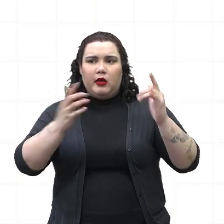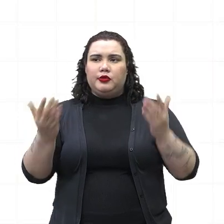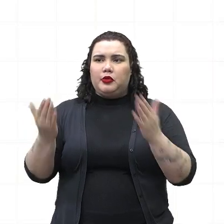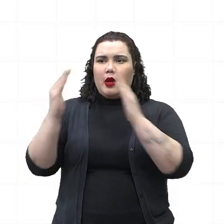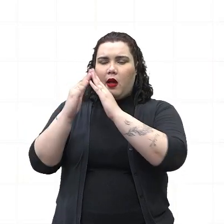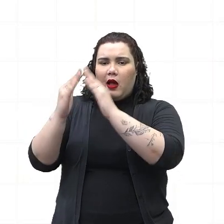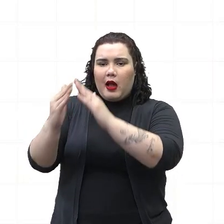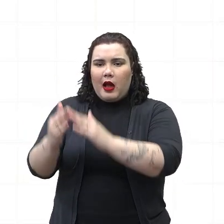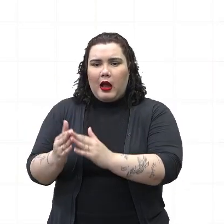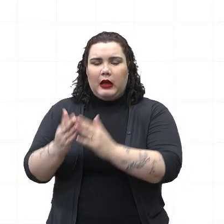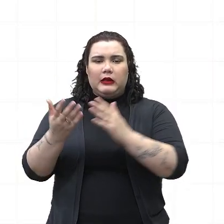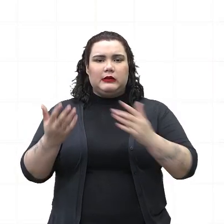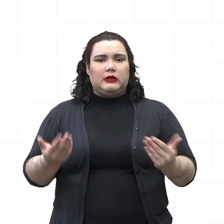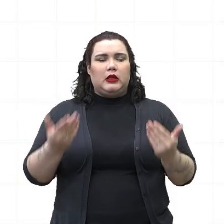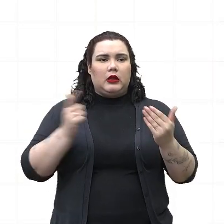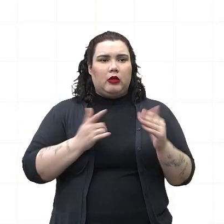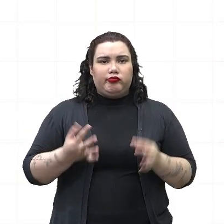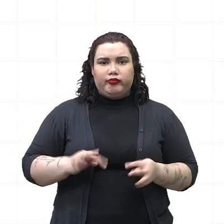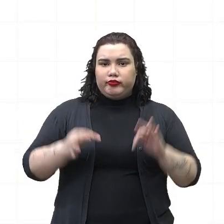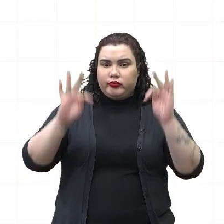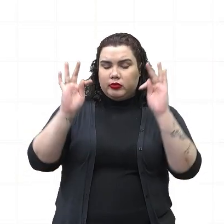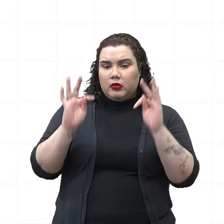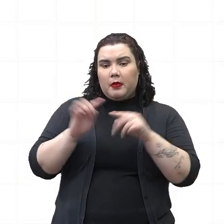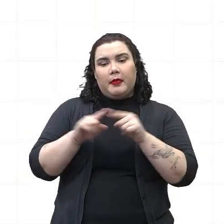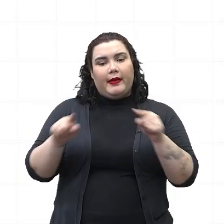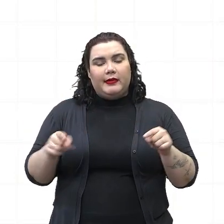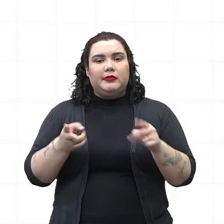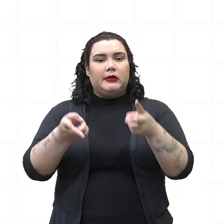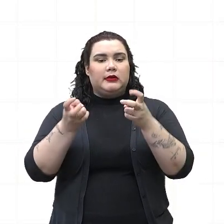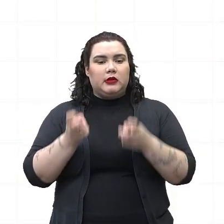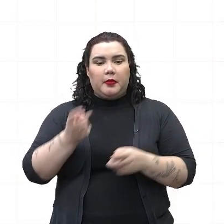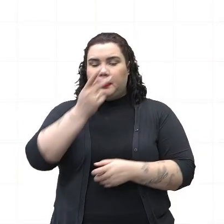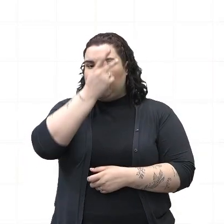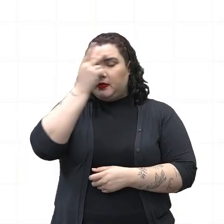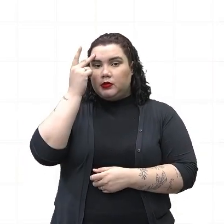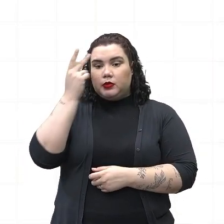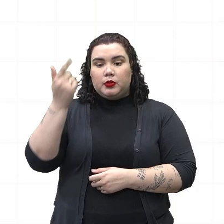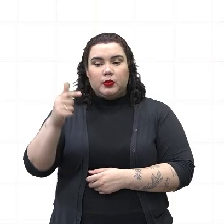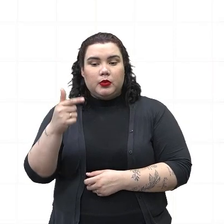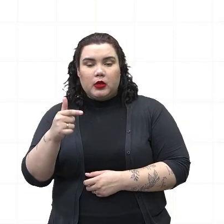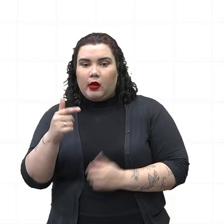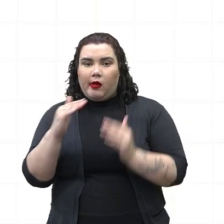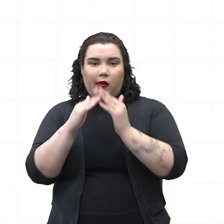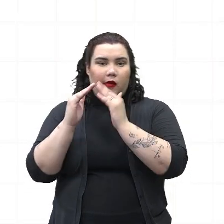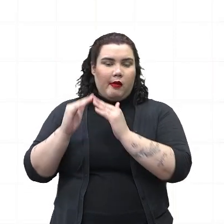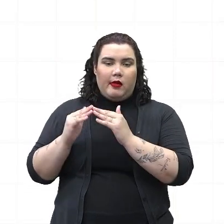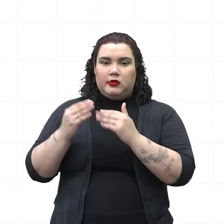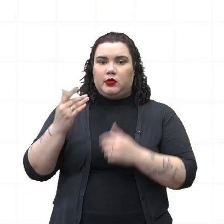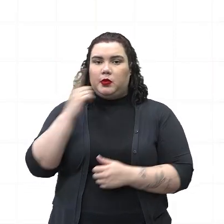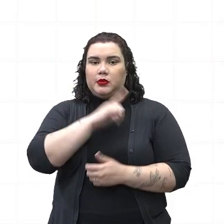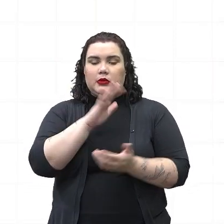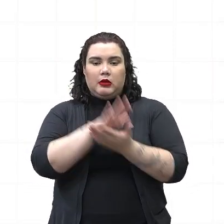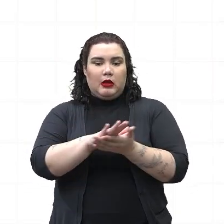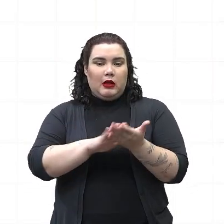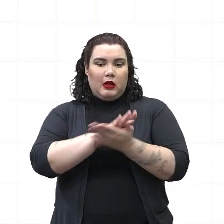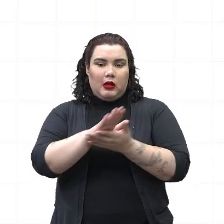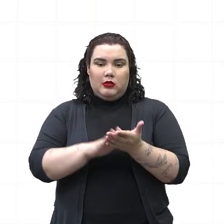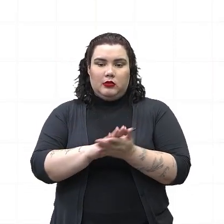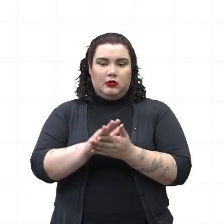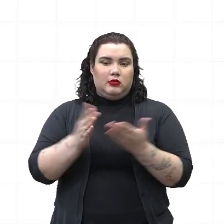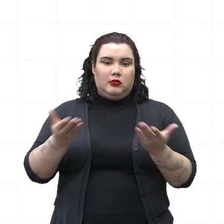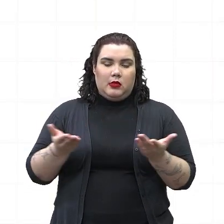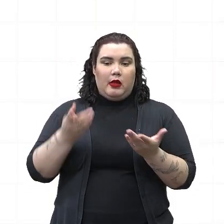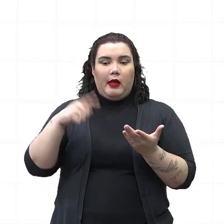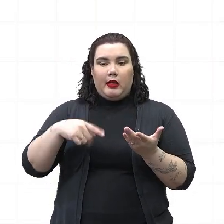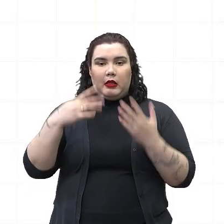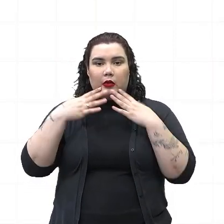modernas, como a gente está vendo na imagem, situações como essa de pessoas que não conseguiram nada e não tem nada, ainda são